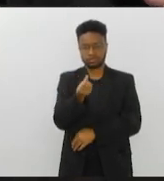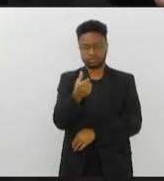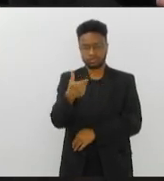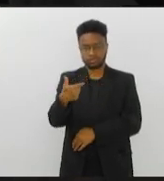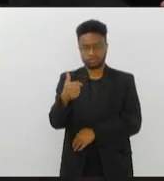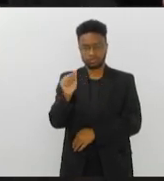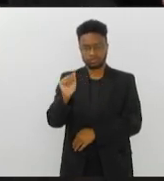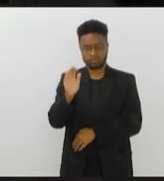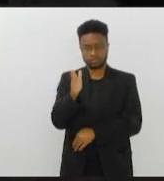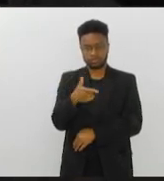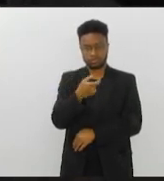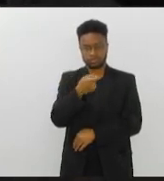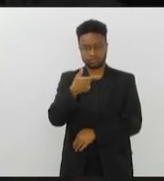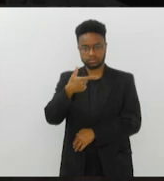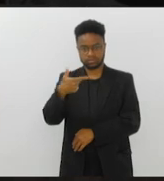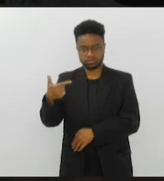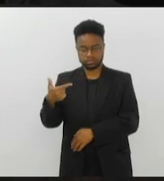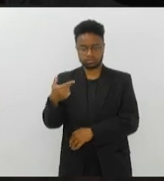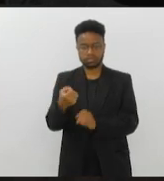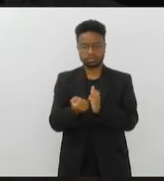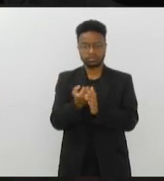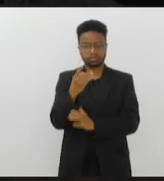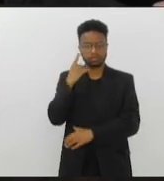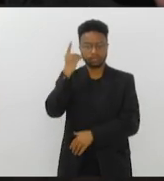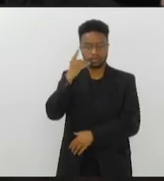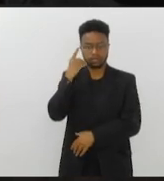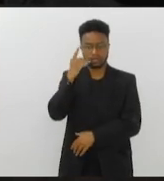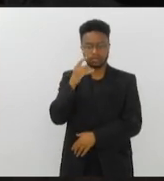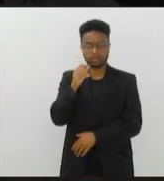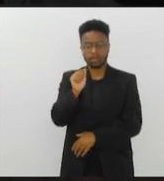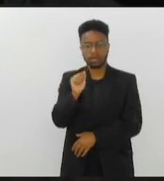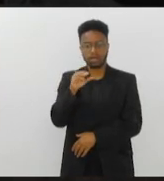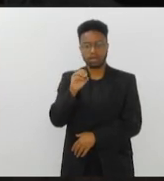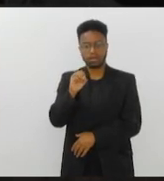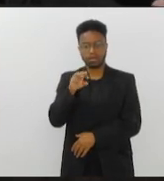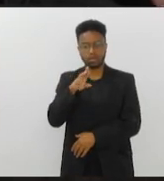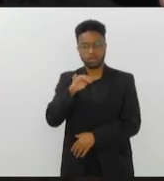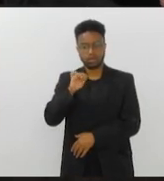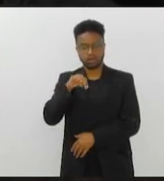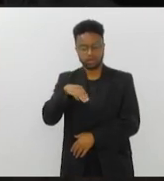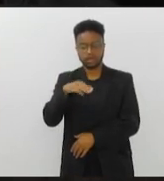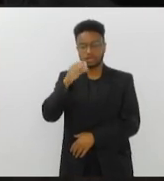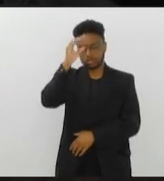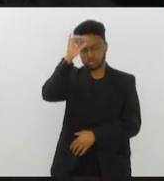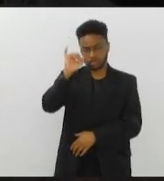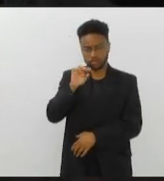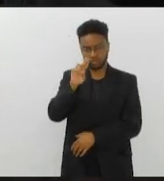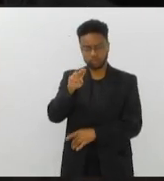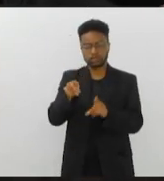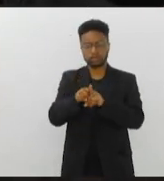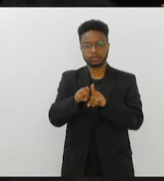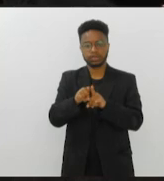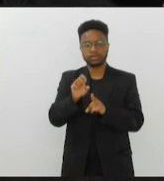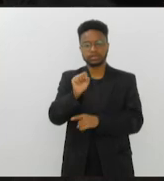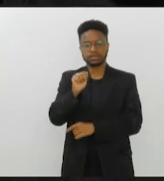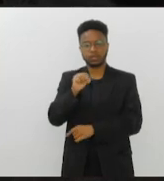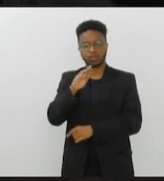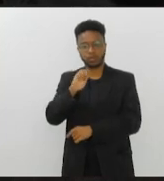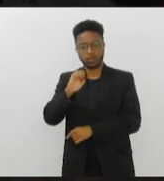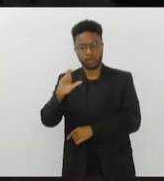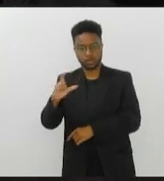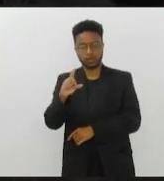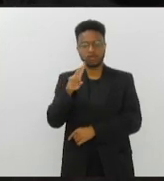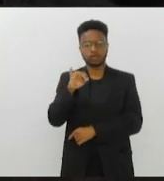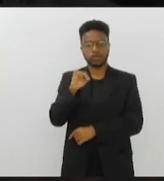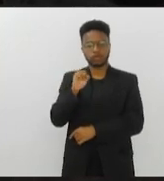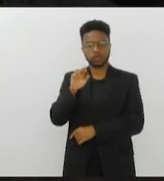5362-A de 2022, de autoria dos deputados Rodrigo Amorim, Tia Ju, Samuel Malafaia, Vitor Júnior e Dani Balbi, que altera a lei